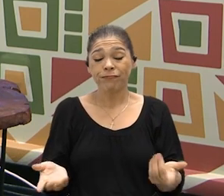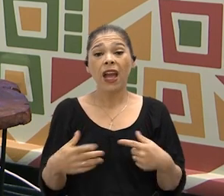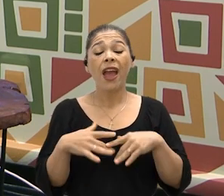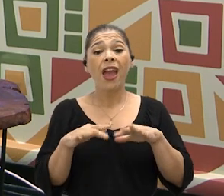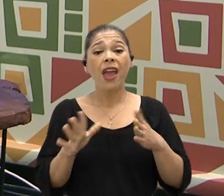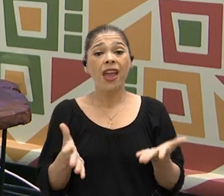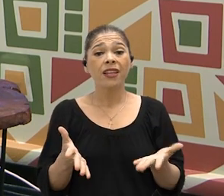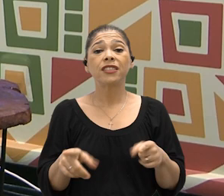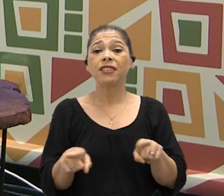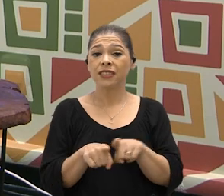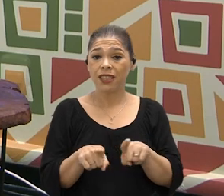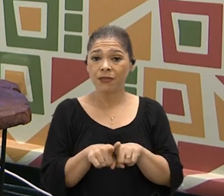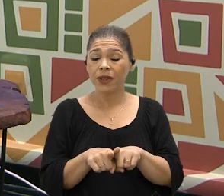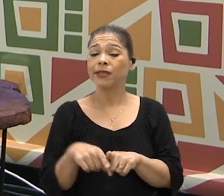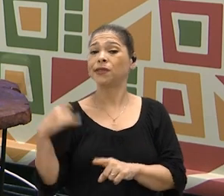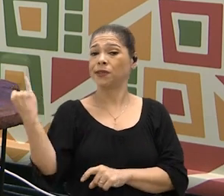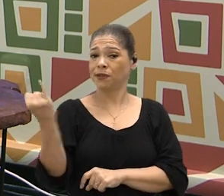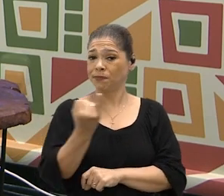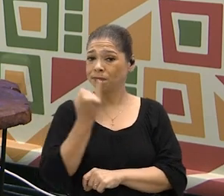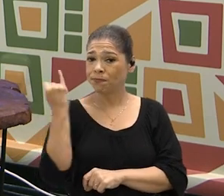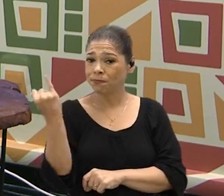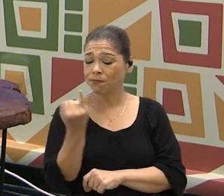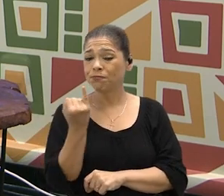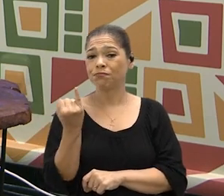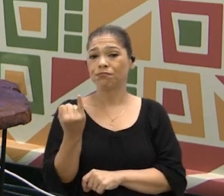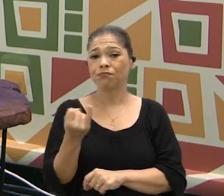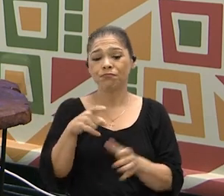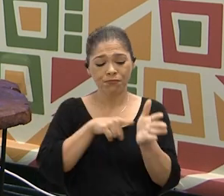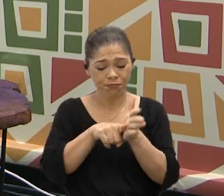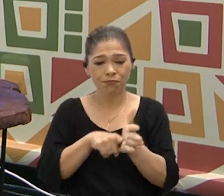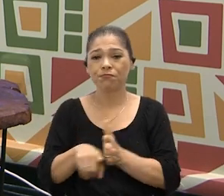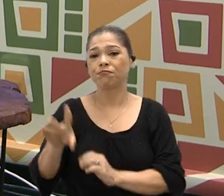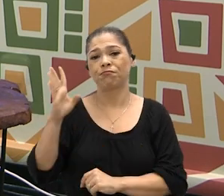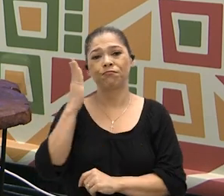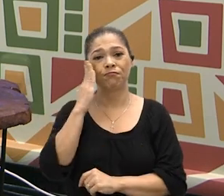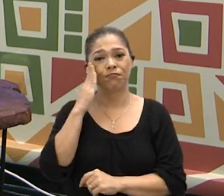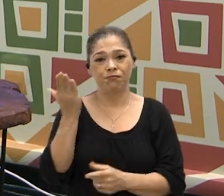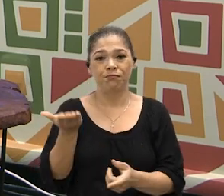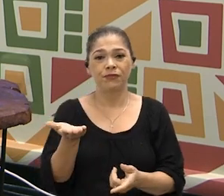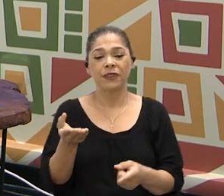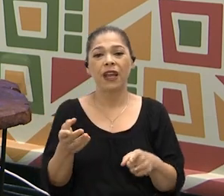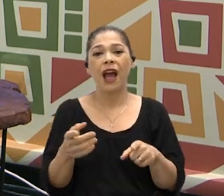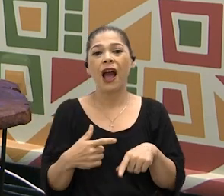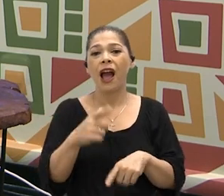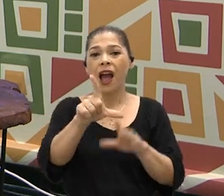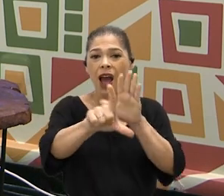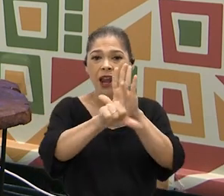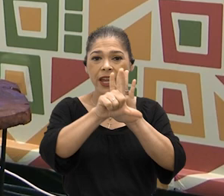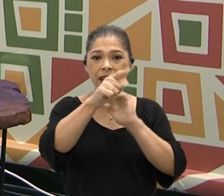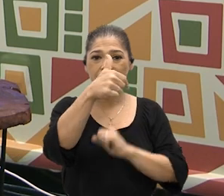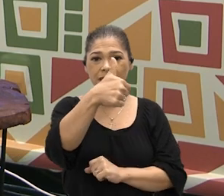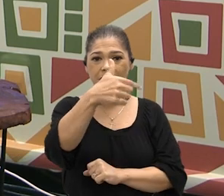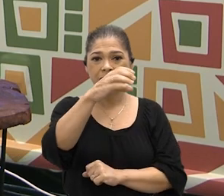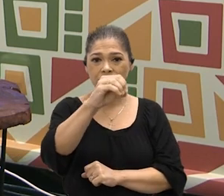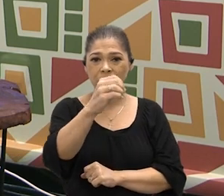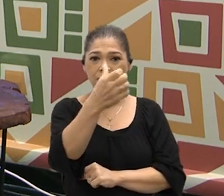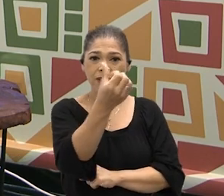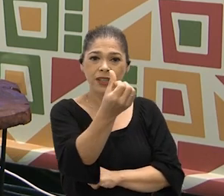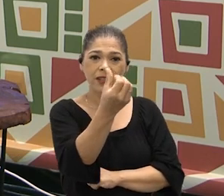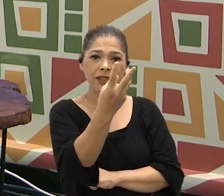então esse também é um ponto importantíssimo a lei